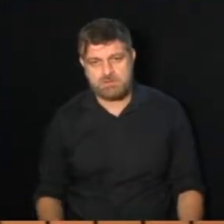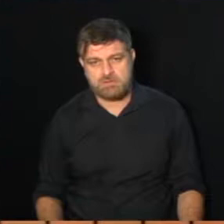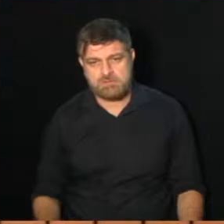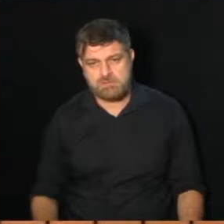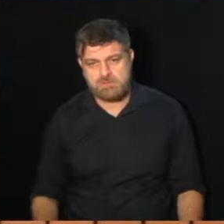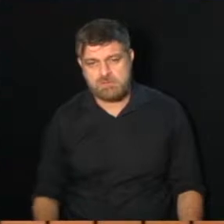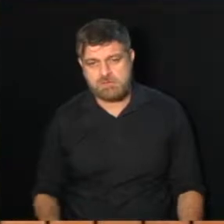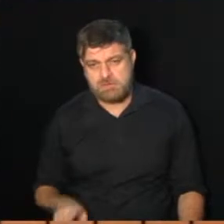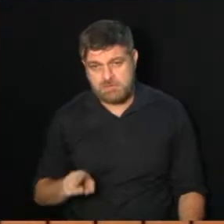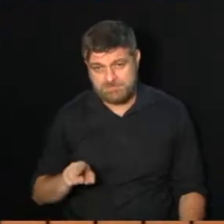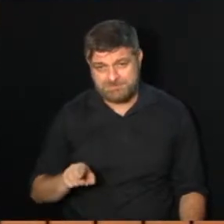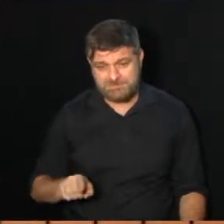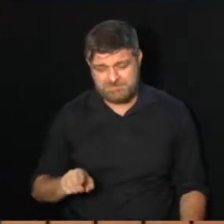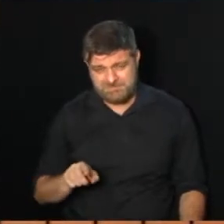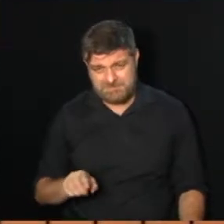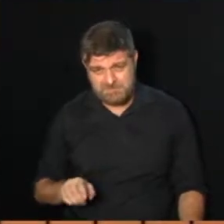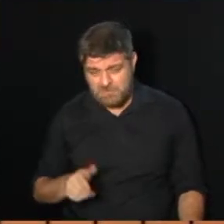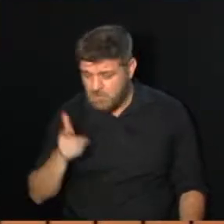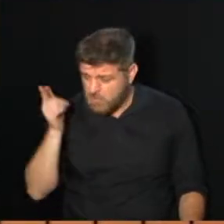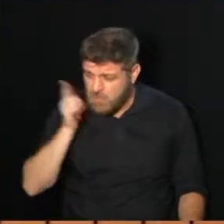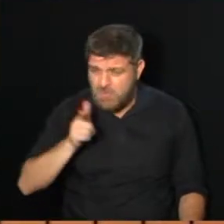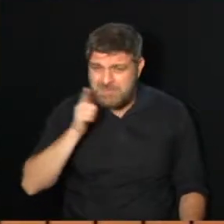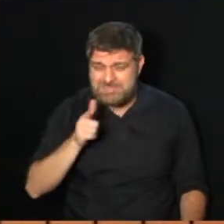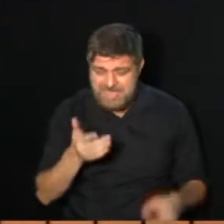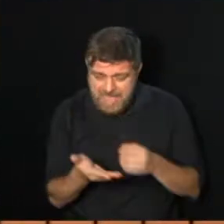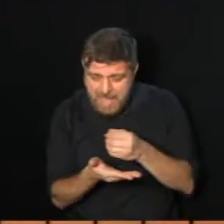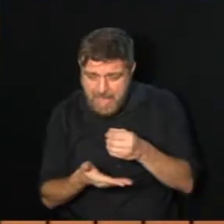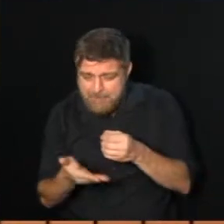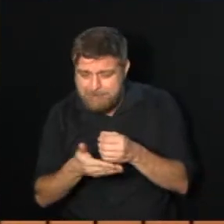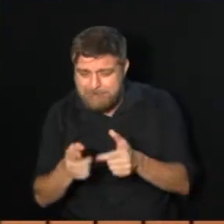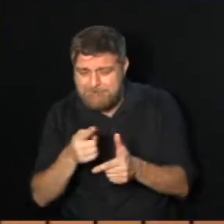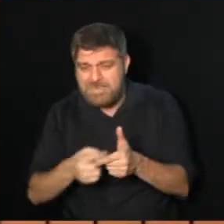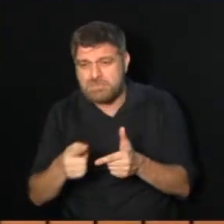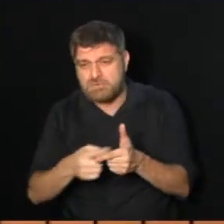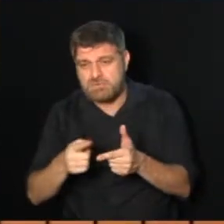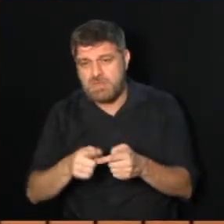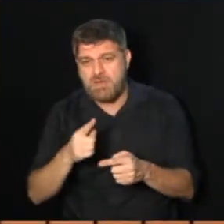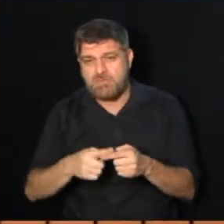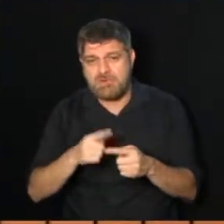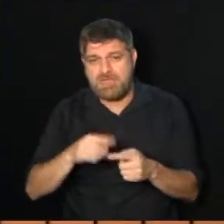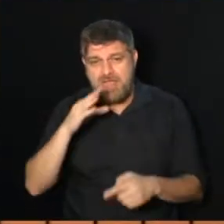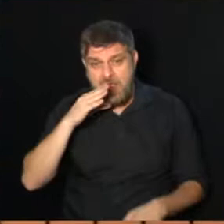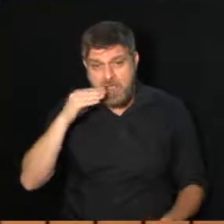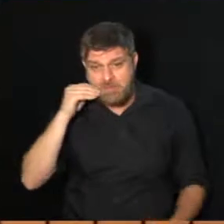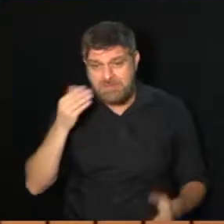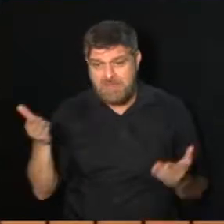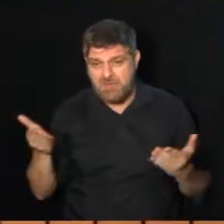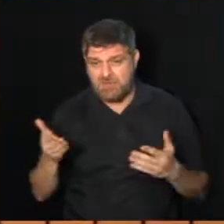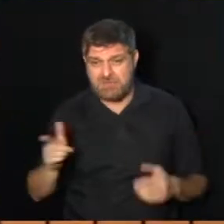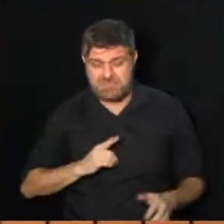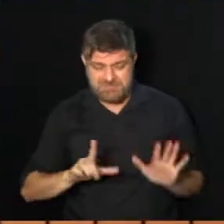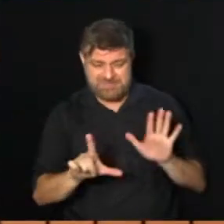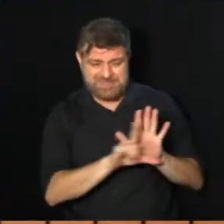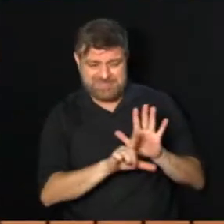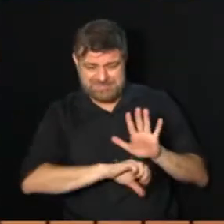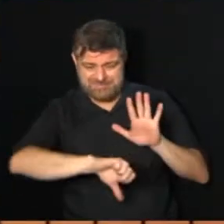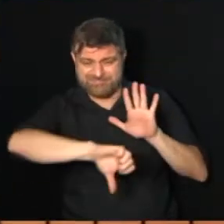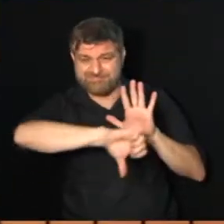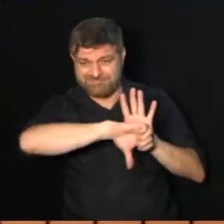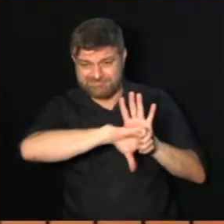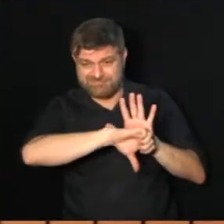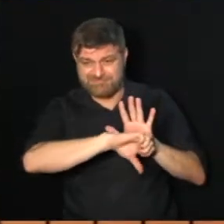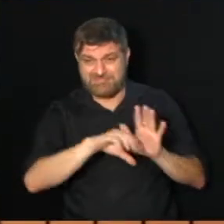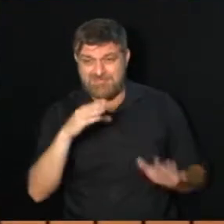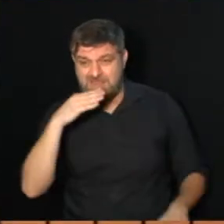ela atinge a fonte dos problemas, porque os adolescentes hoje em conflito com a lei, são eles